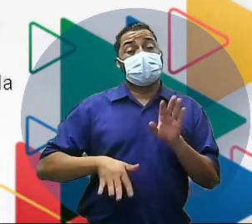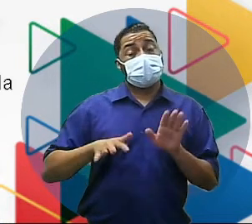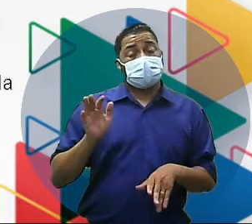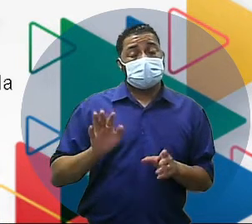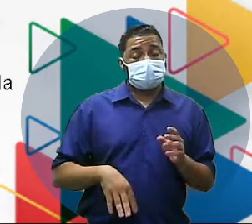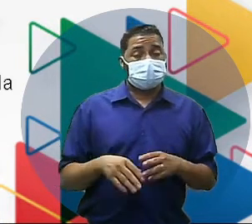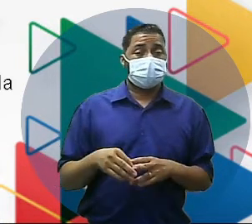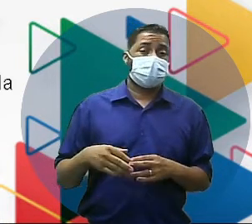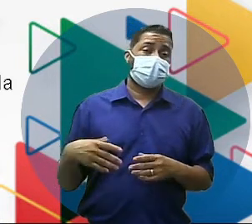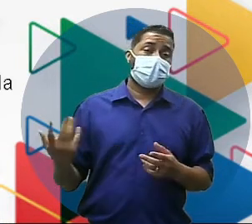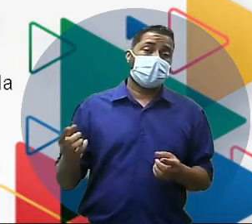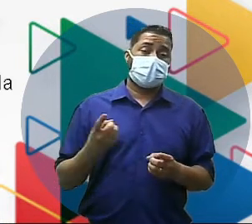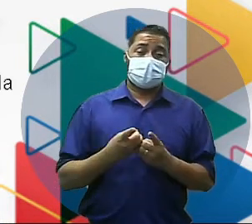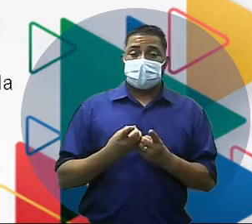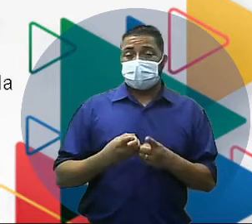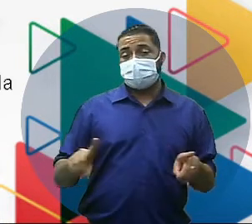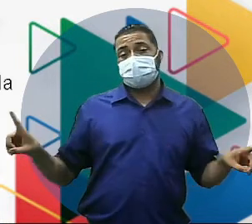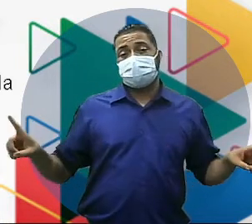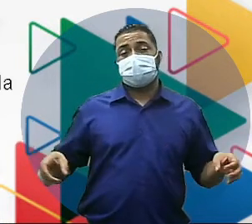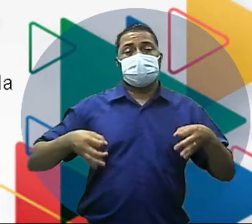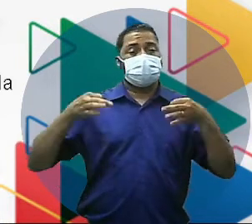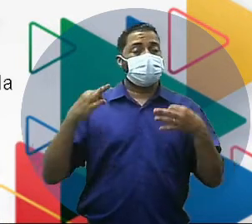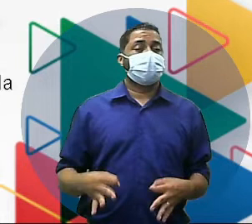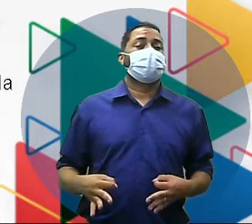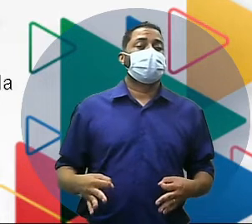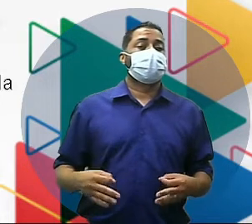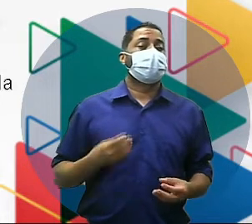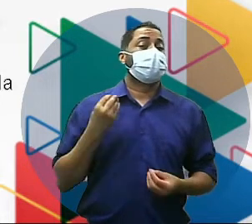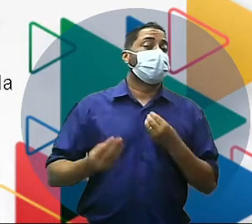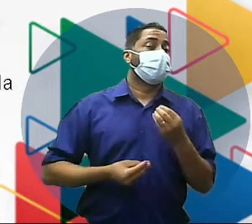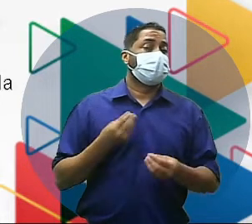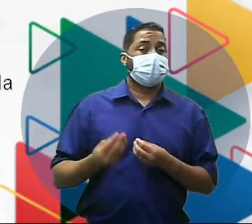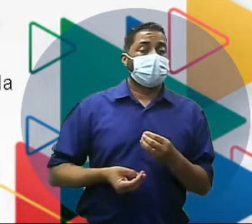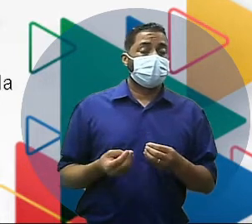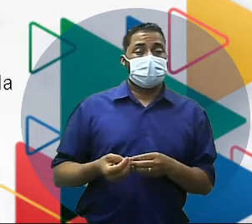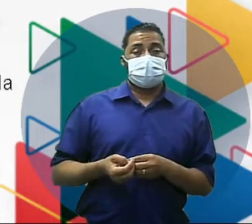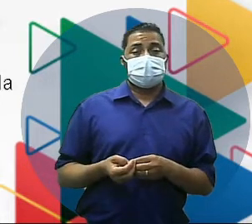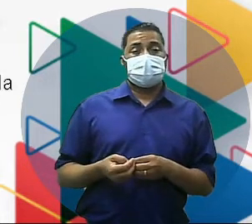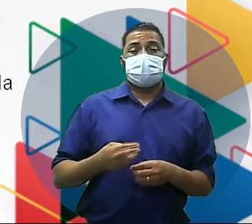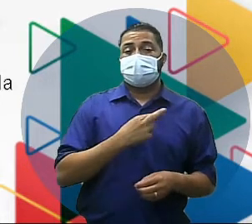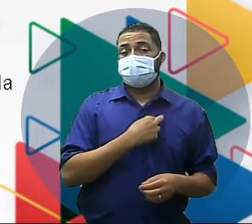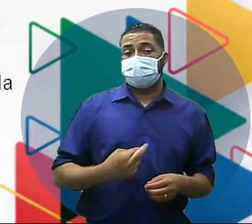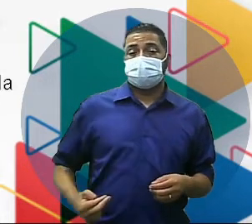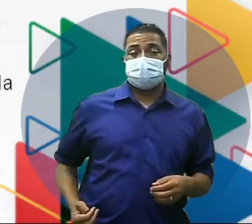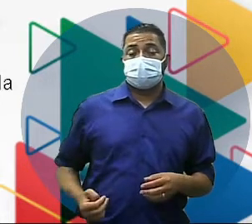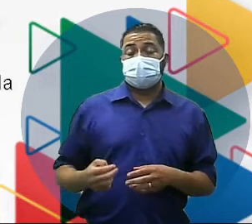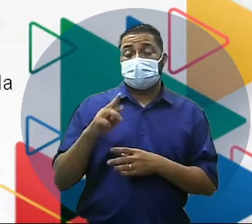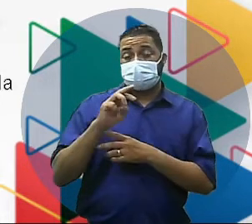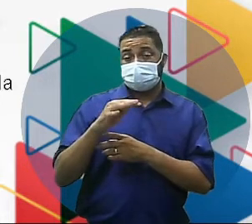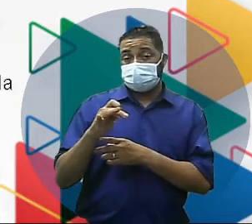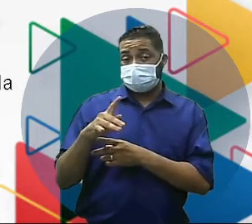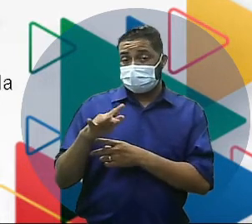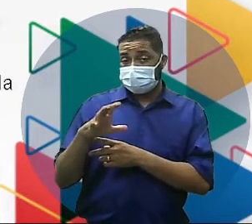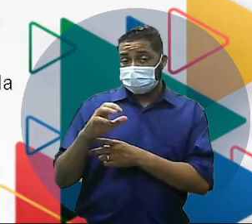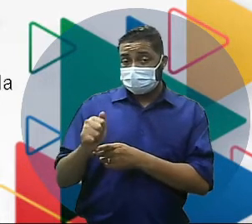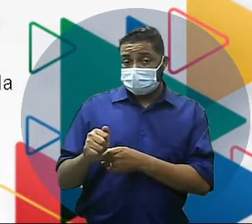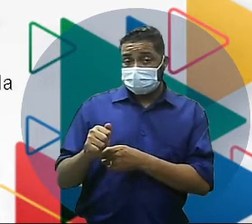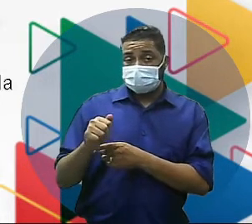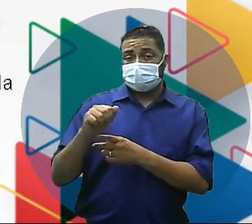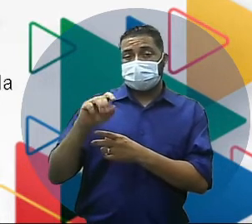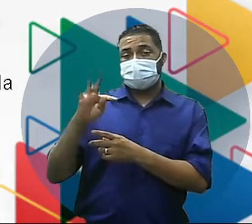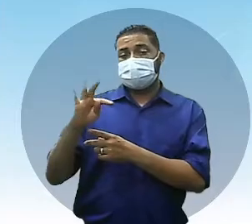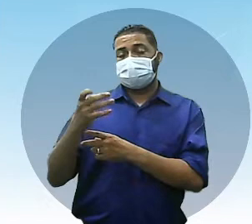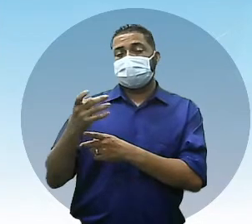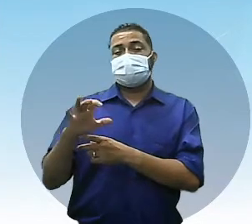talvez para um divórcio justo, como no caso da República Tcheca e da Eslováquia. Isso é